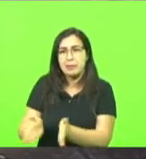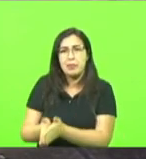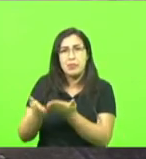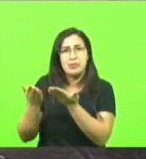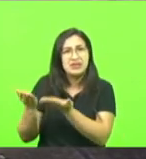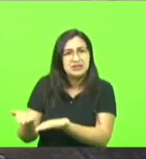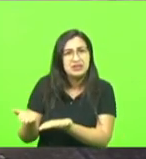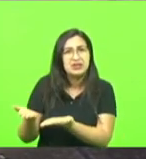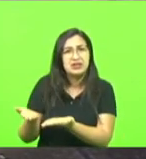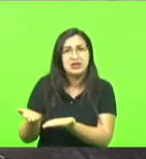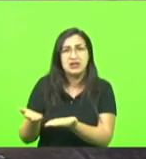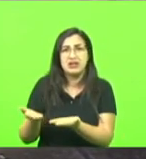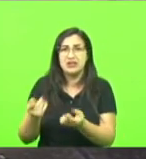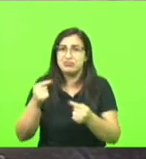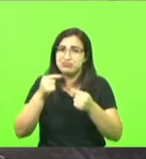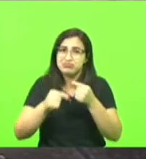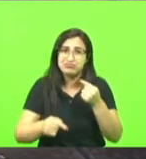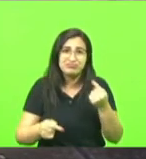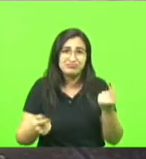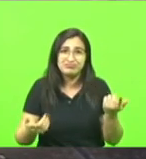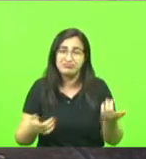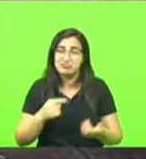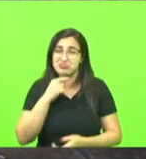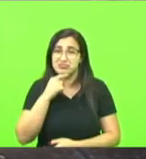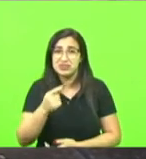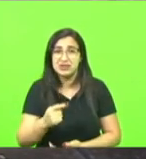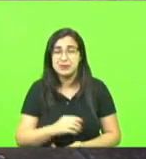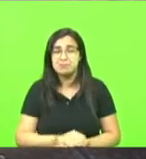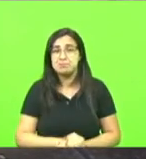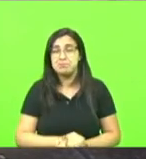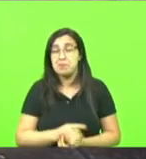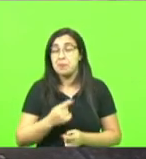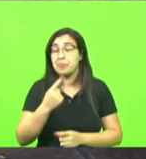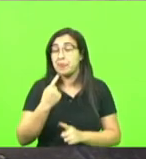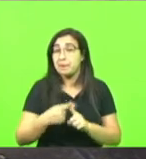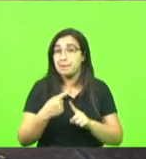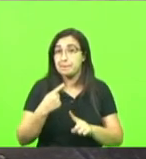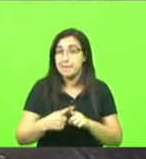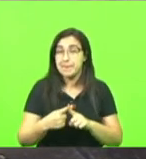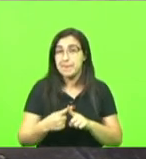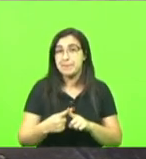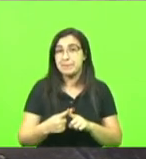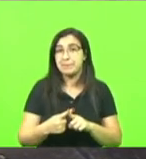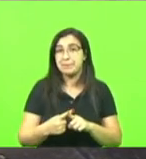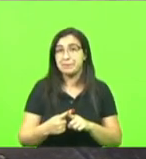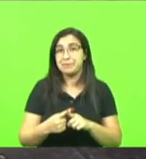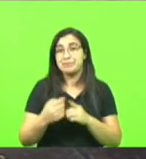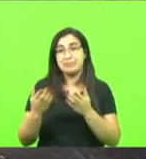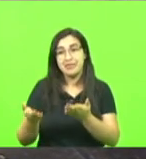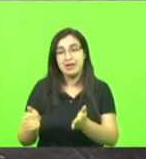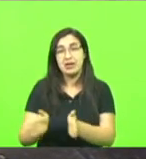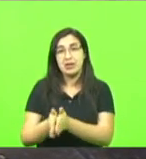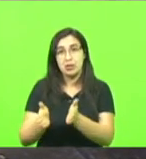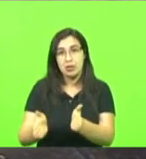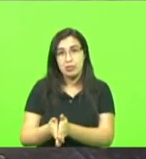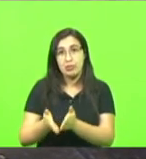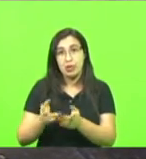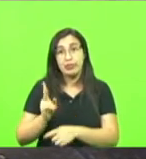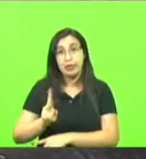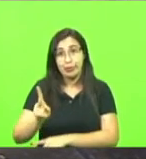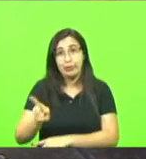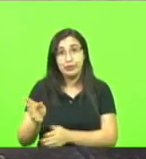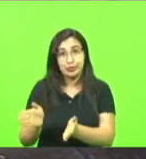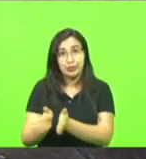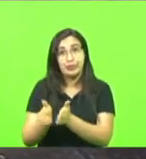não tem dado certo. E não tem dado certo principalmente para os mais pobres. Porque, claro, que